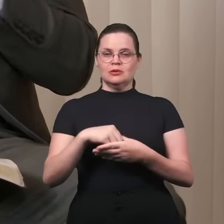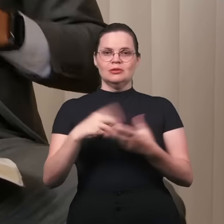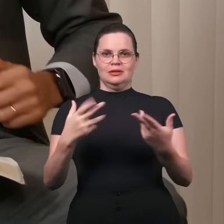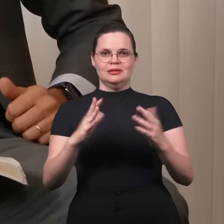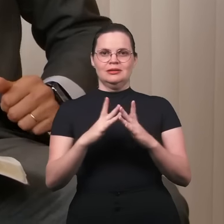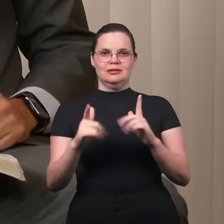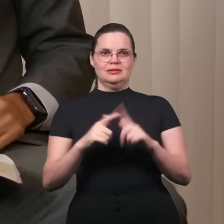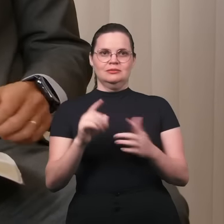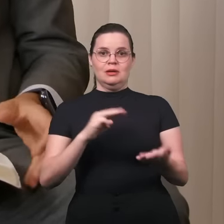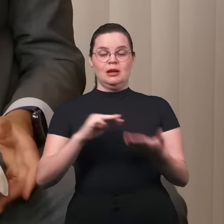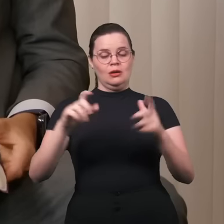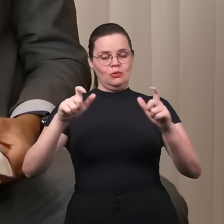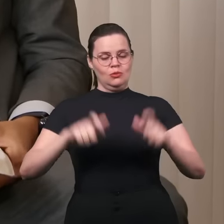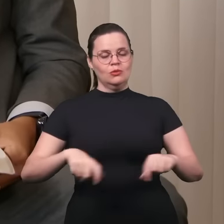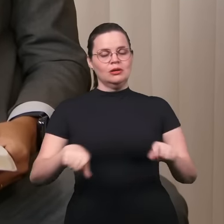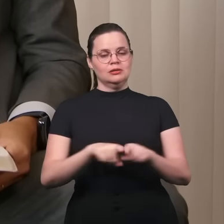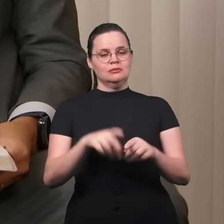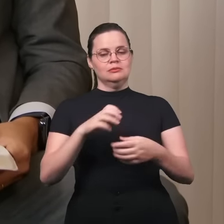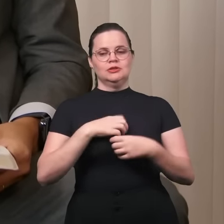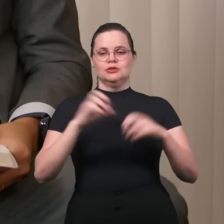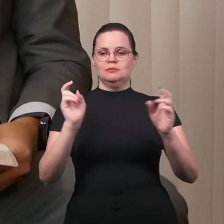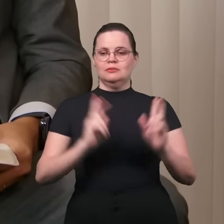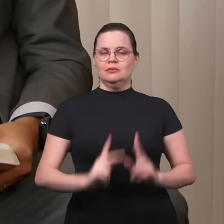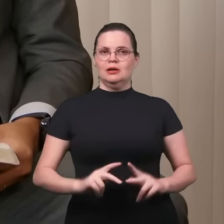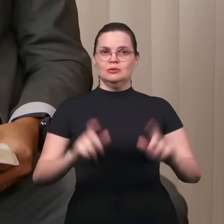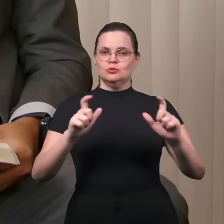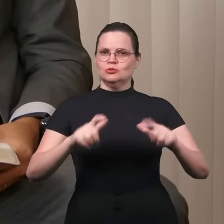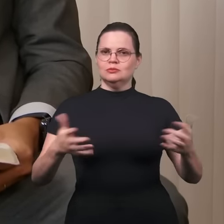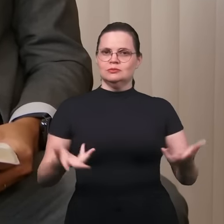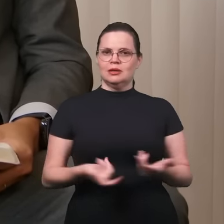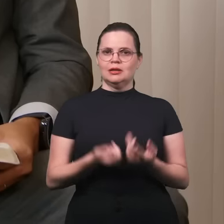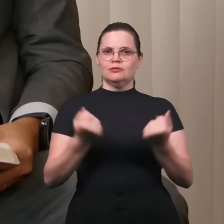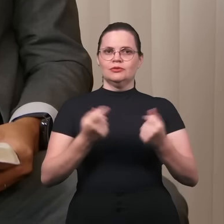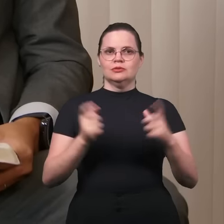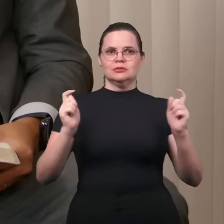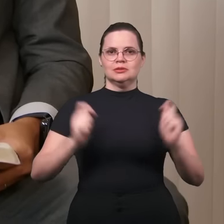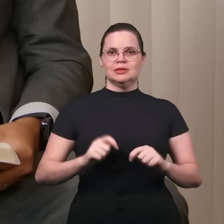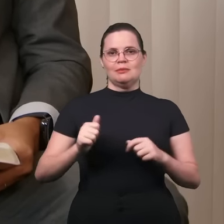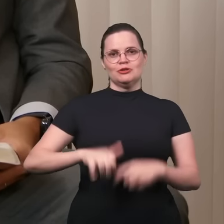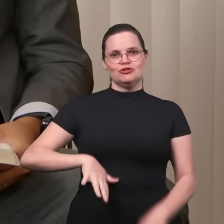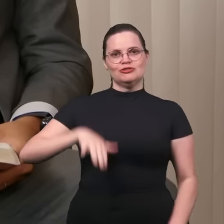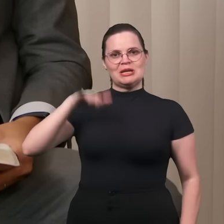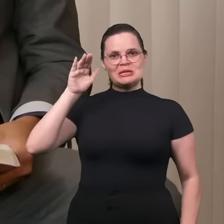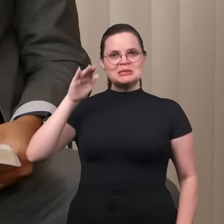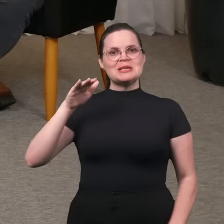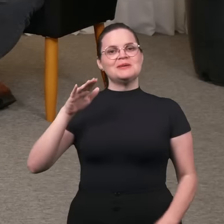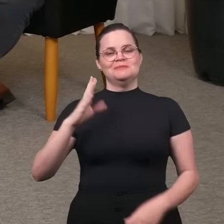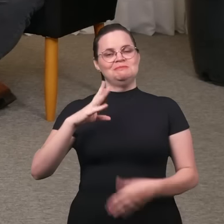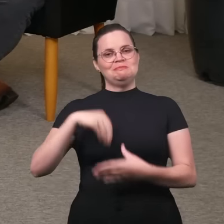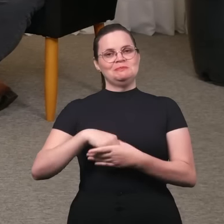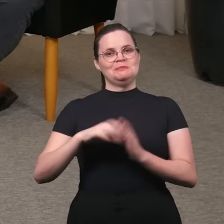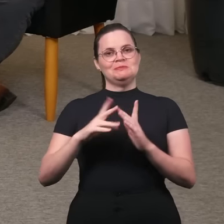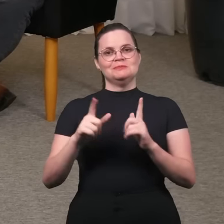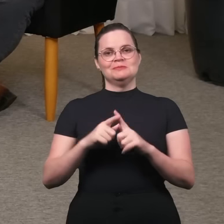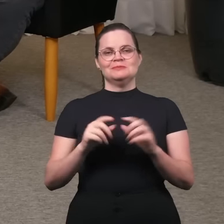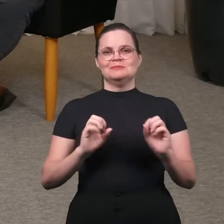essa obra é um lugar de paz, um lugar maravilhoso para nascer nela, né? Glória a Muito Deus. bem.